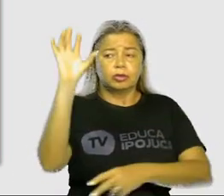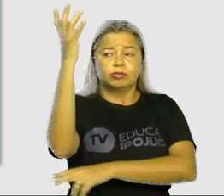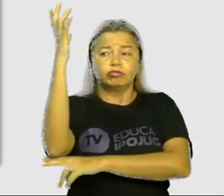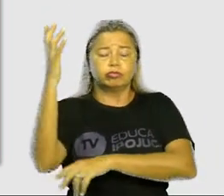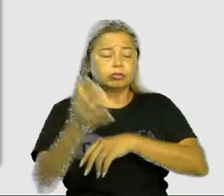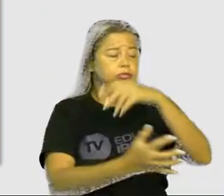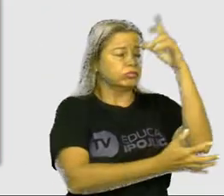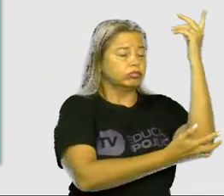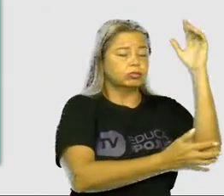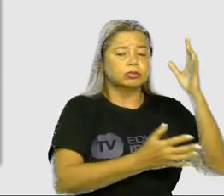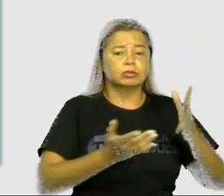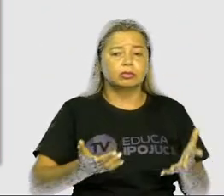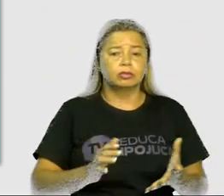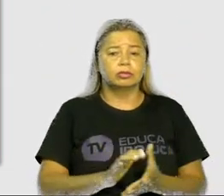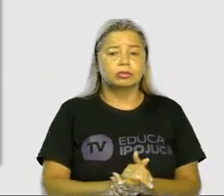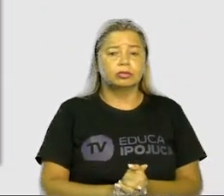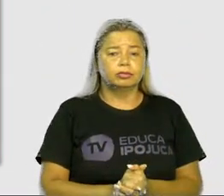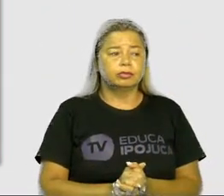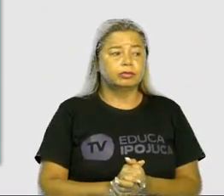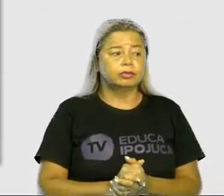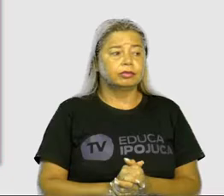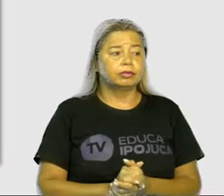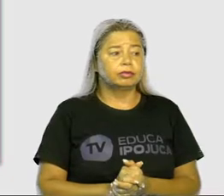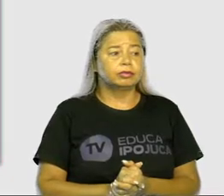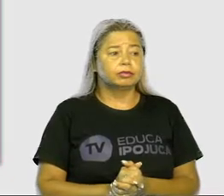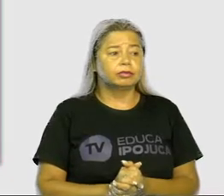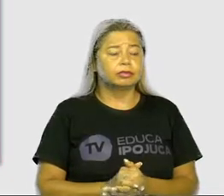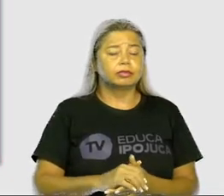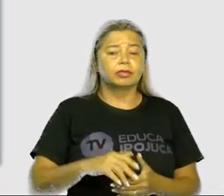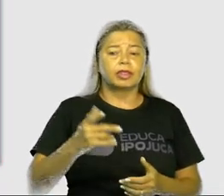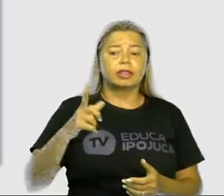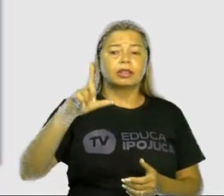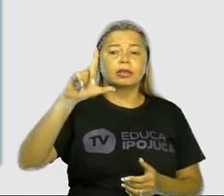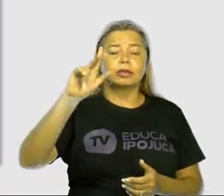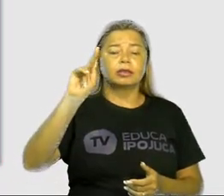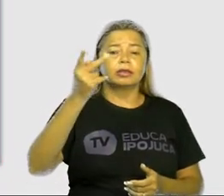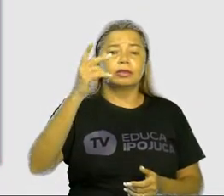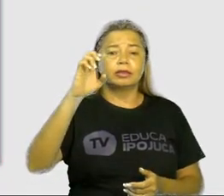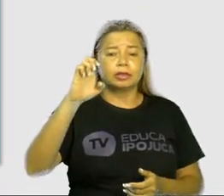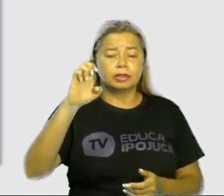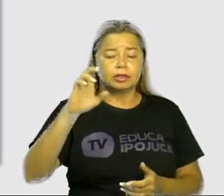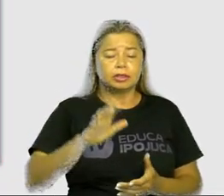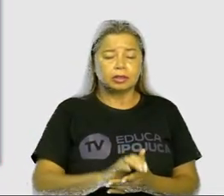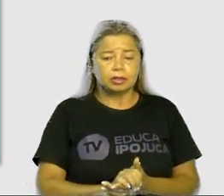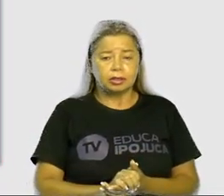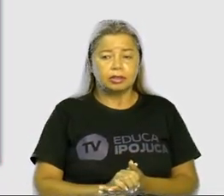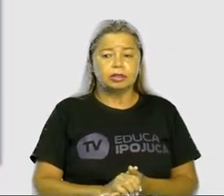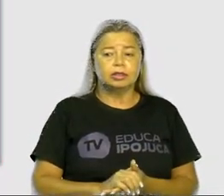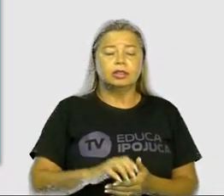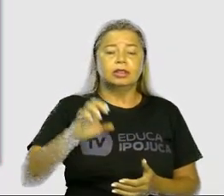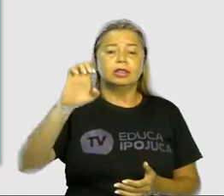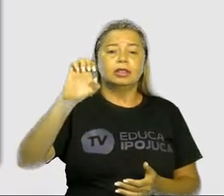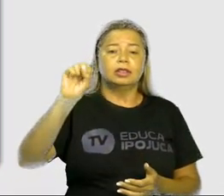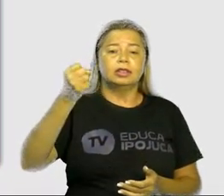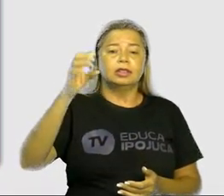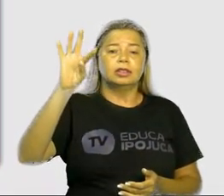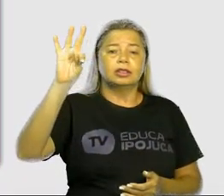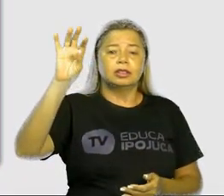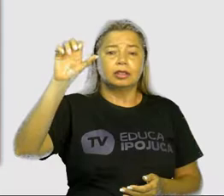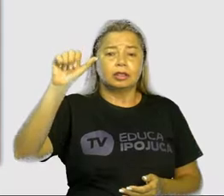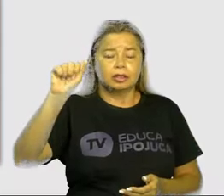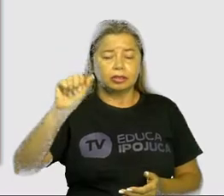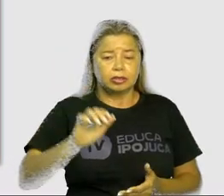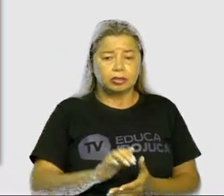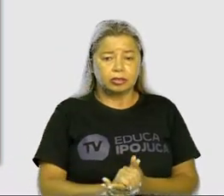o it, eu vou traduzir como lhe, ou a, isso, isto, essa ou esta. O us vai ser